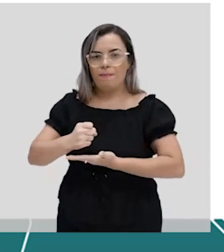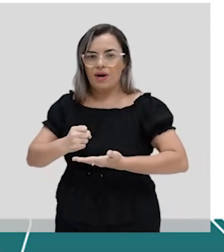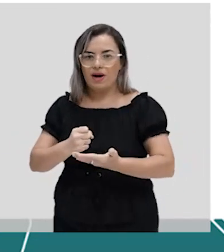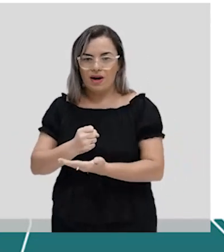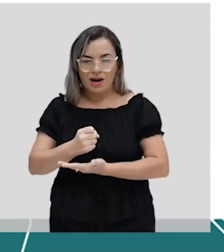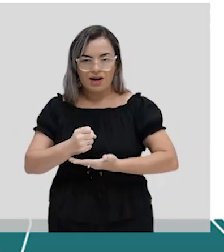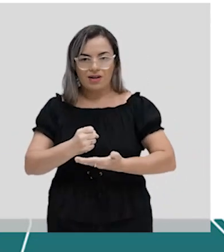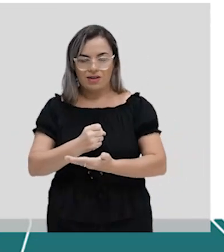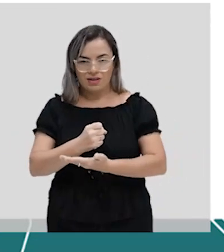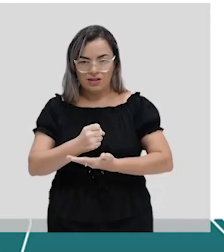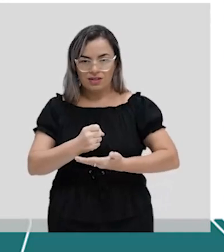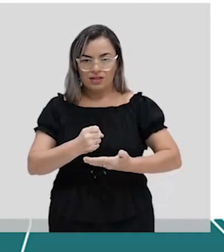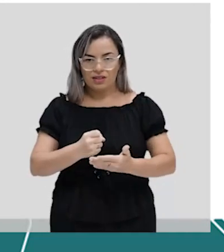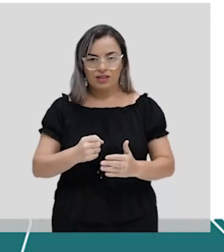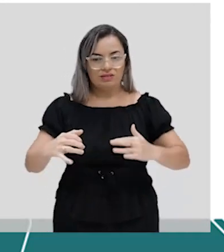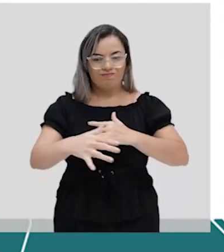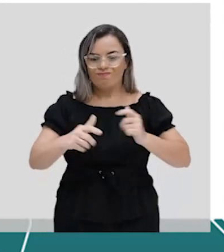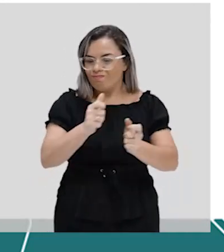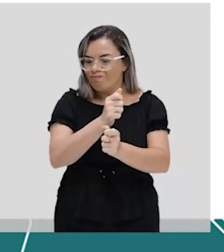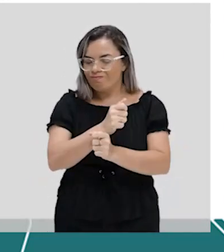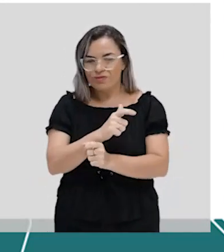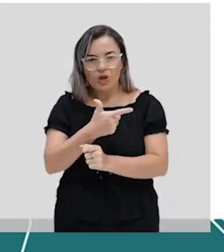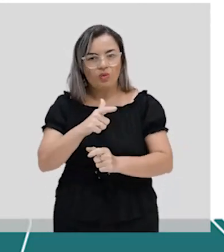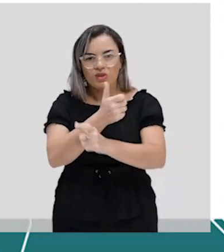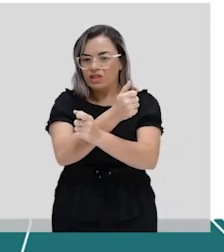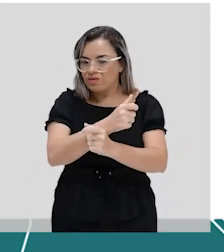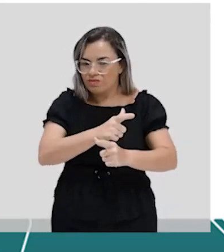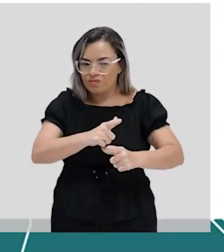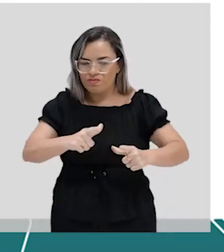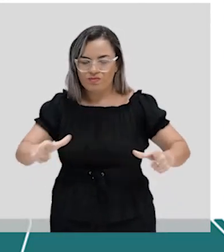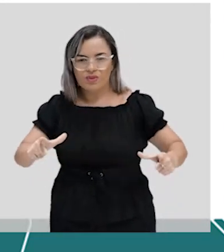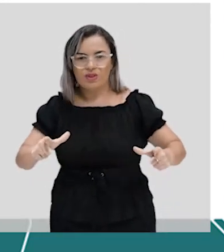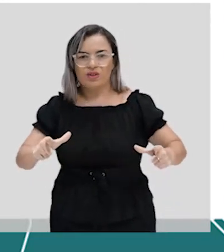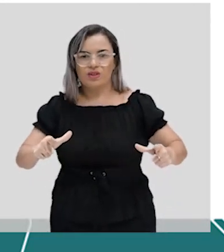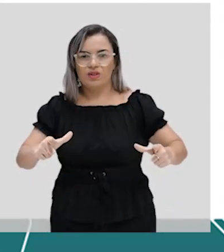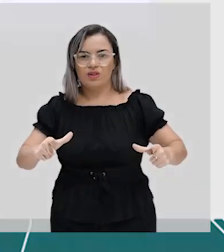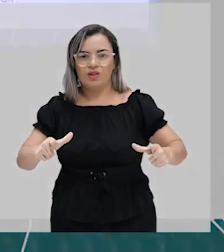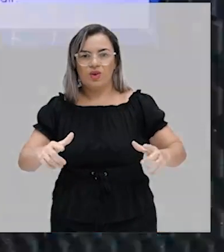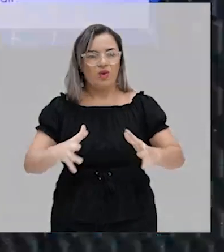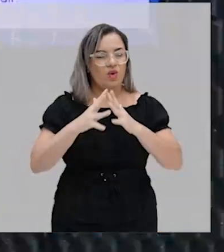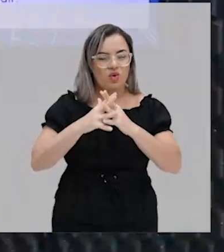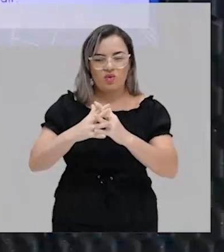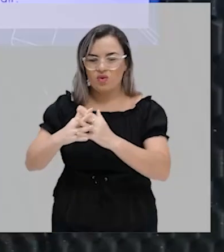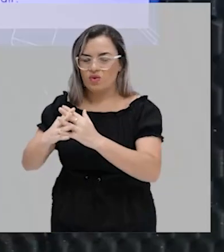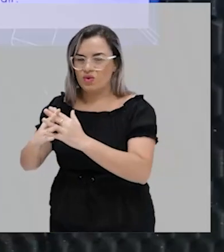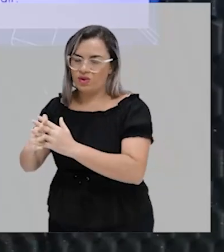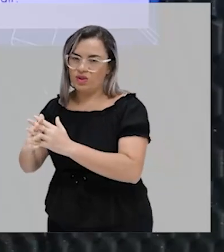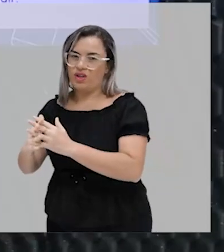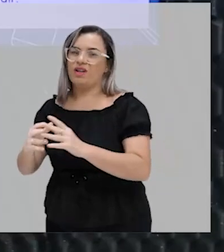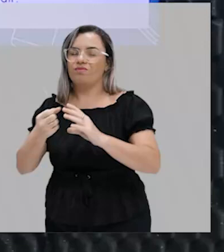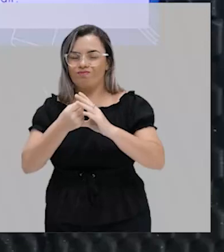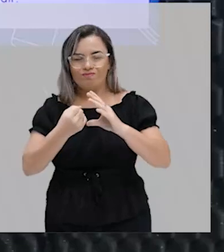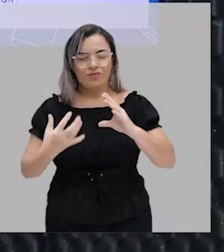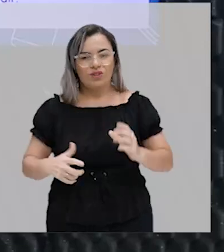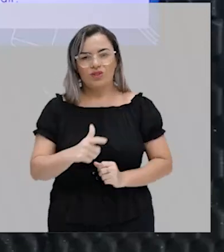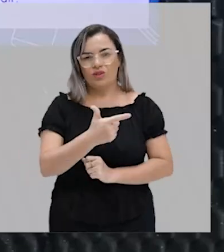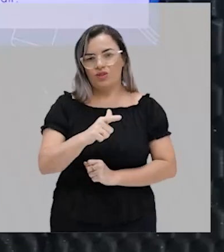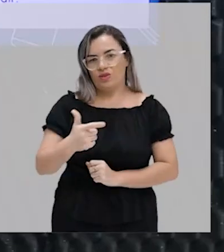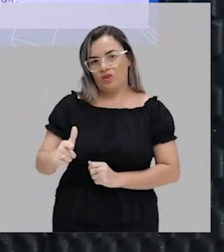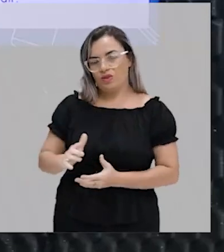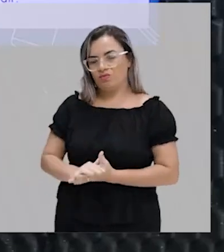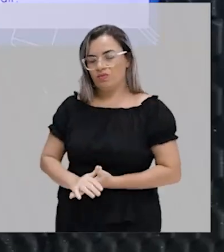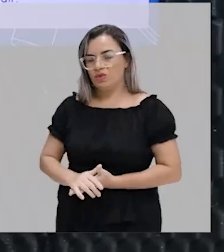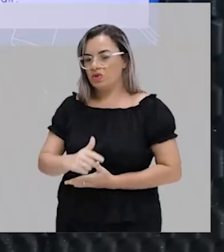seja, elas vão crescer de uma forma desordenada. A típica característica de uma cidade macrocéfala, né? Ou seja, tu não tem a presença do